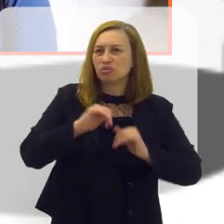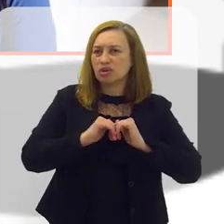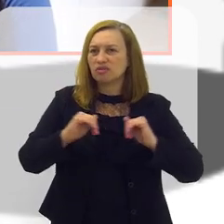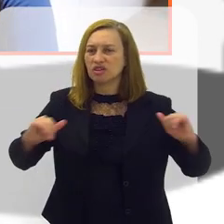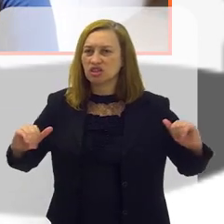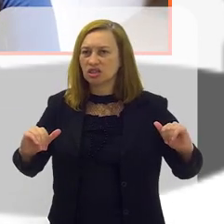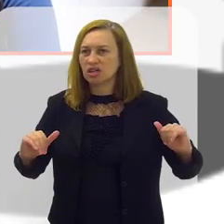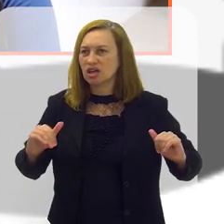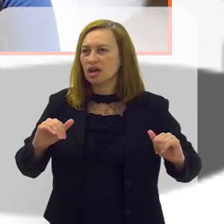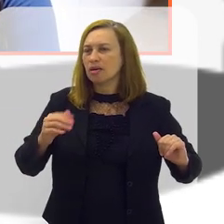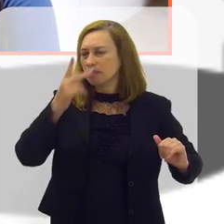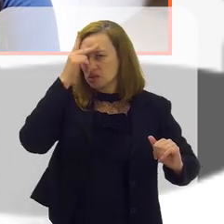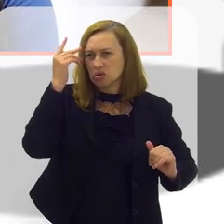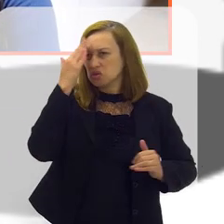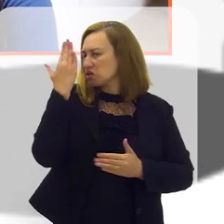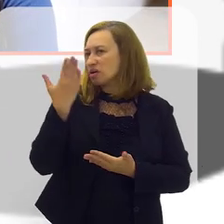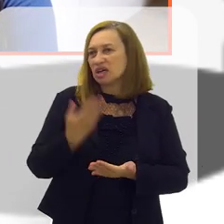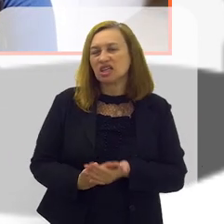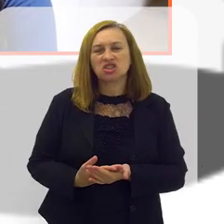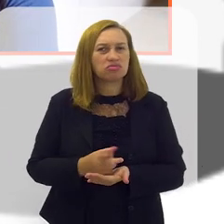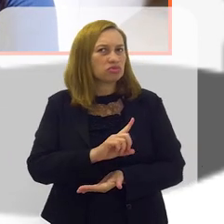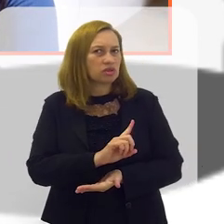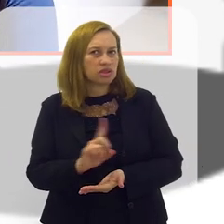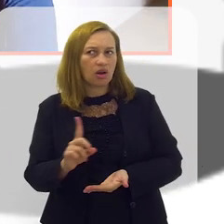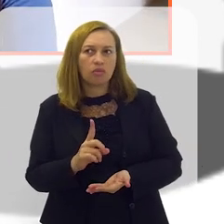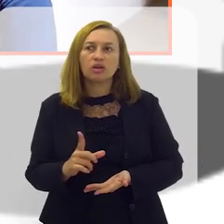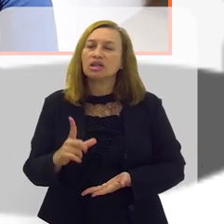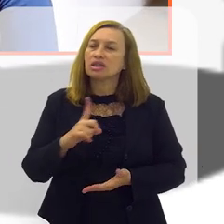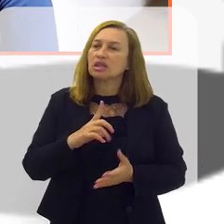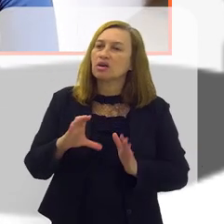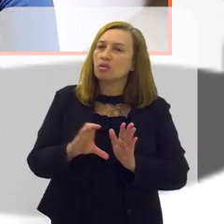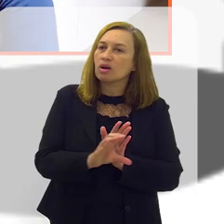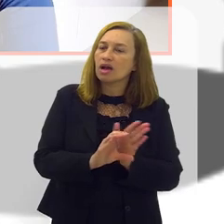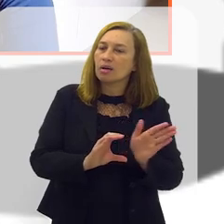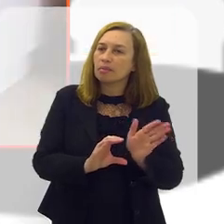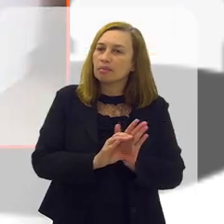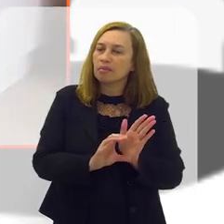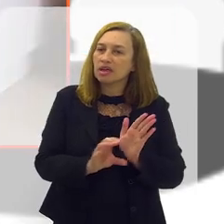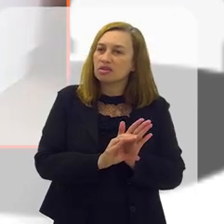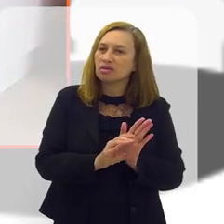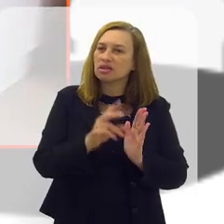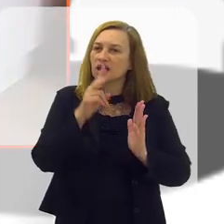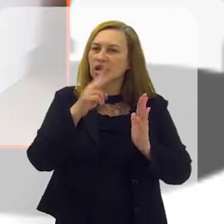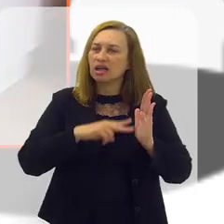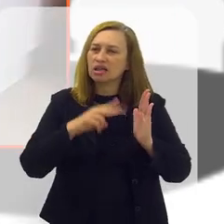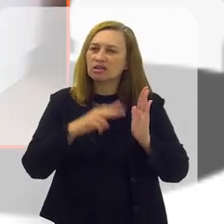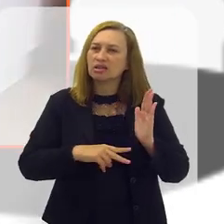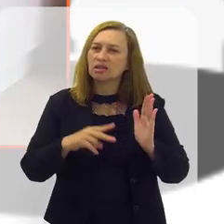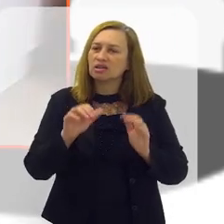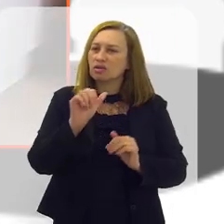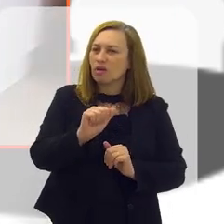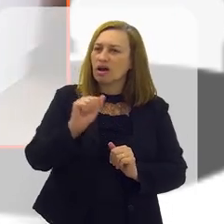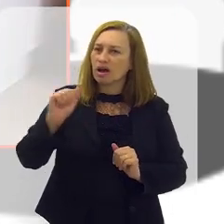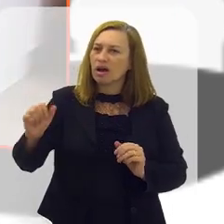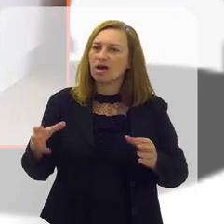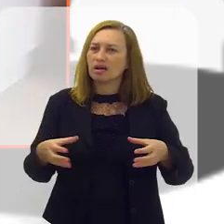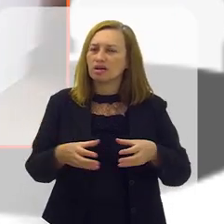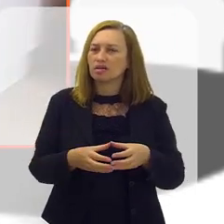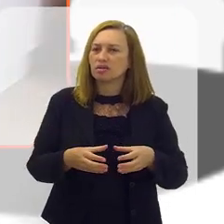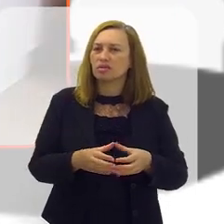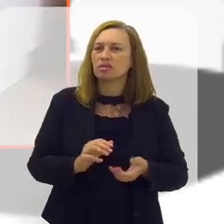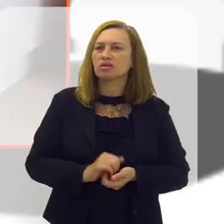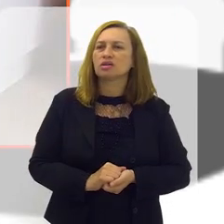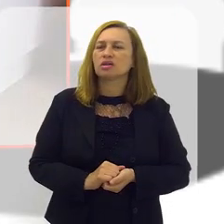que desacreditam nisso? Não. Existe um capítulo na literatura de Alcoólicos